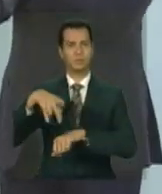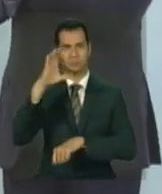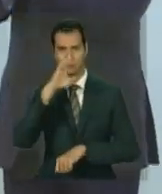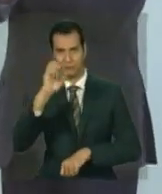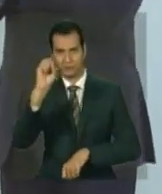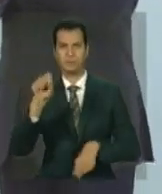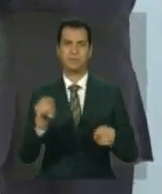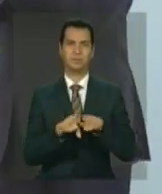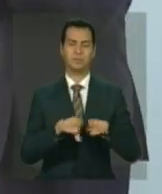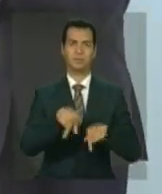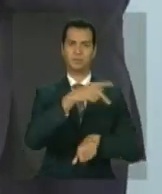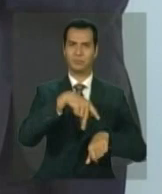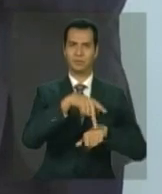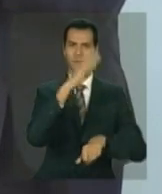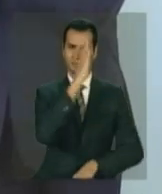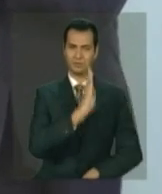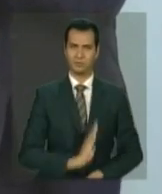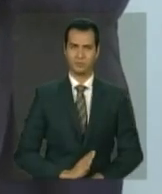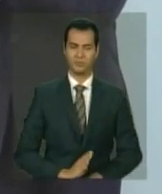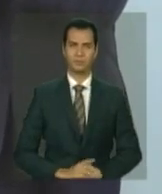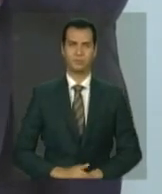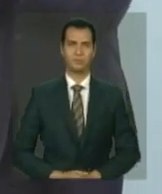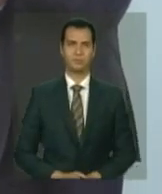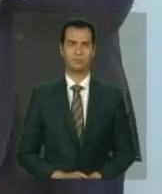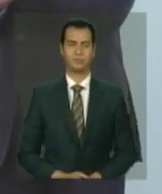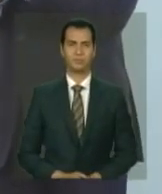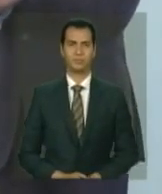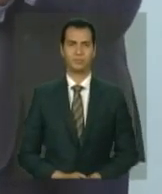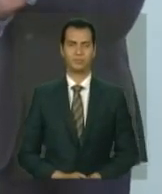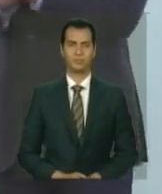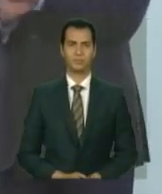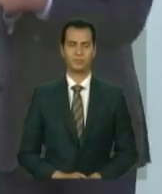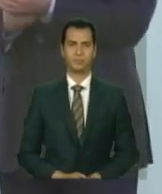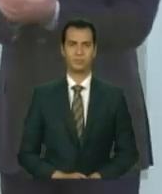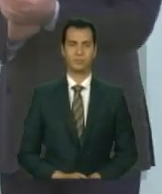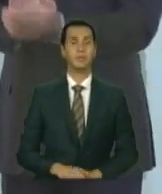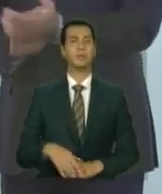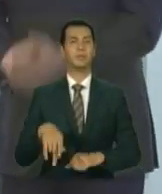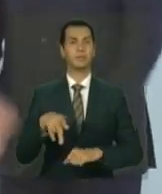Bulgária e a República Federativa do Brasil. E a